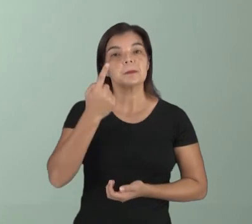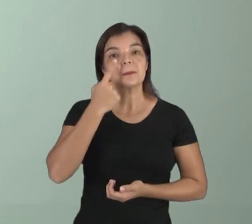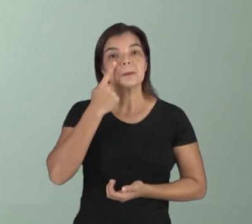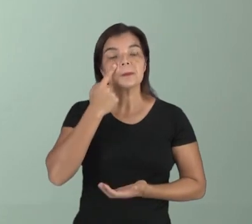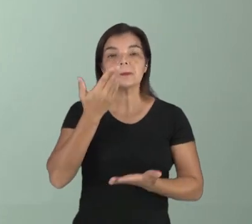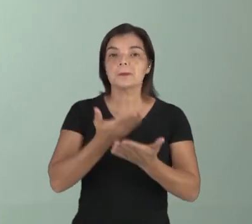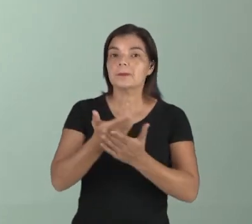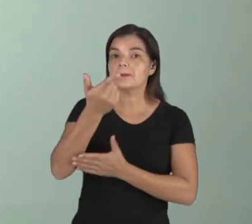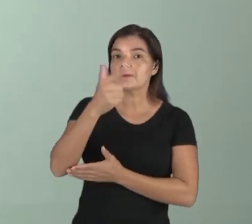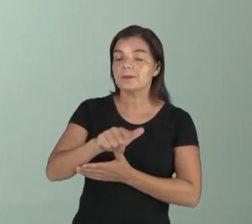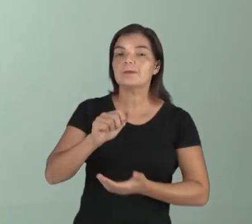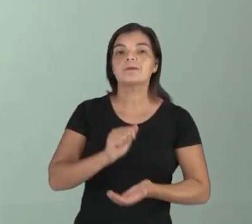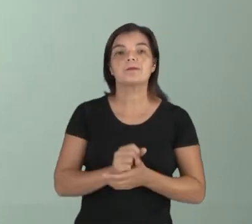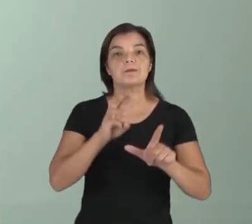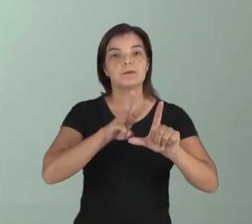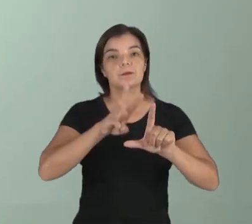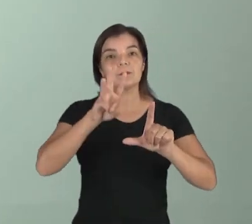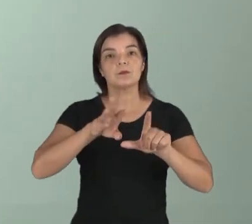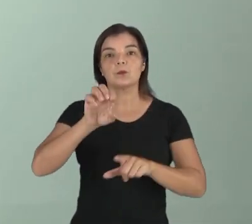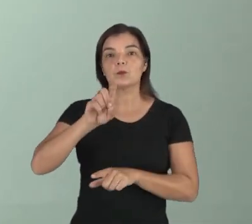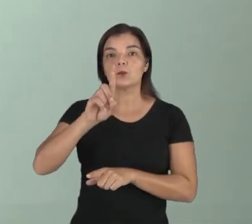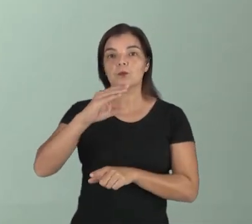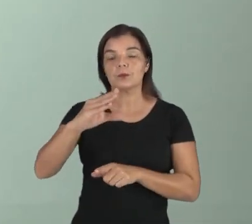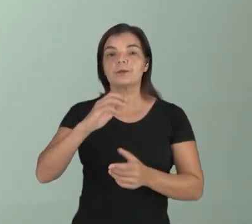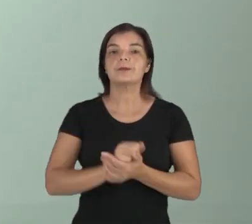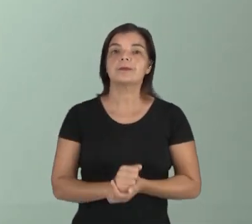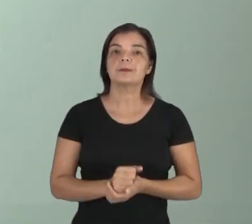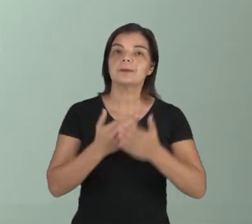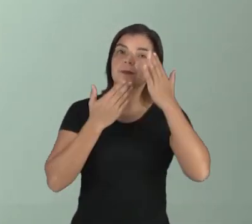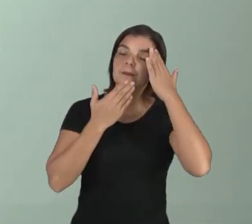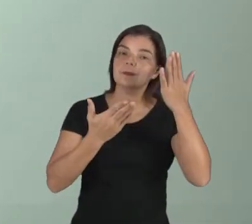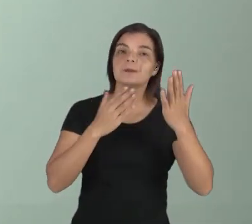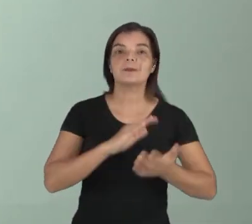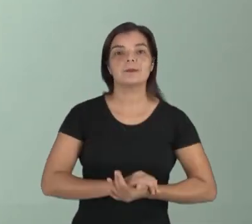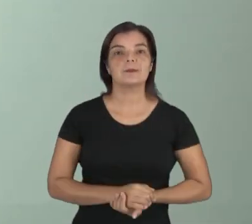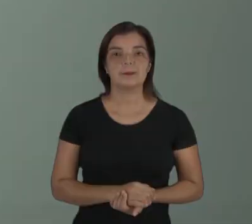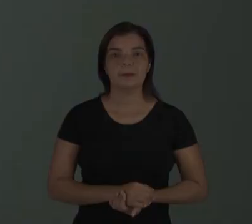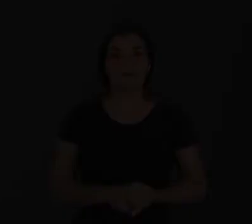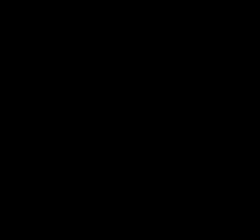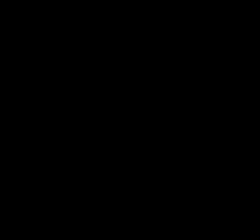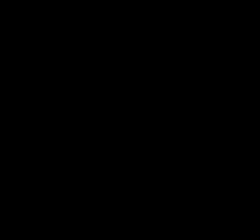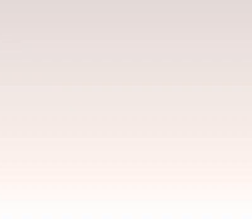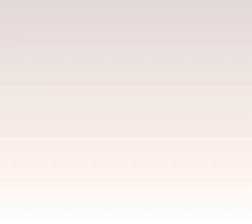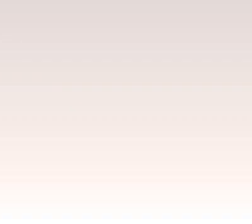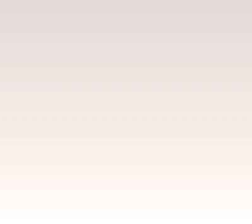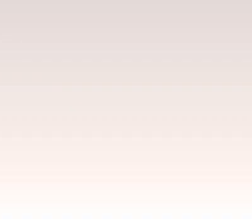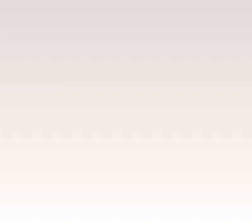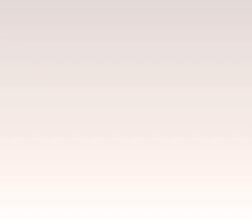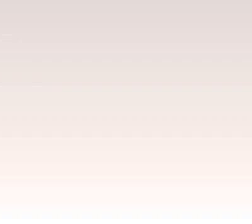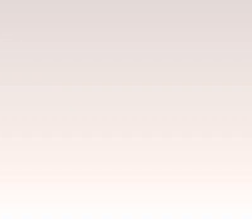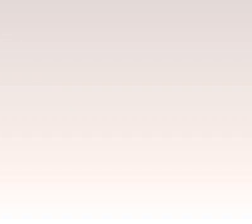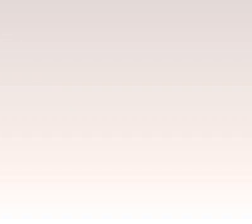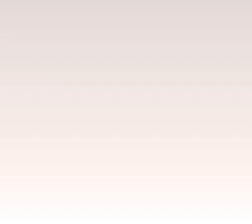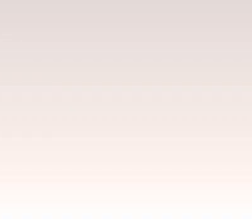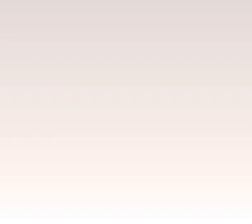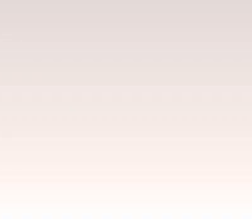essa aula novamente. Acessem o portal Eduquiacre. Obrigada.